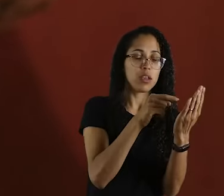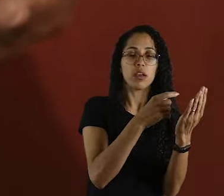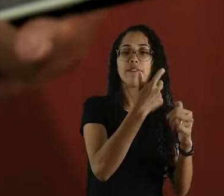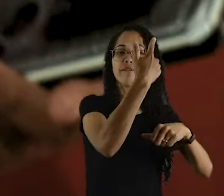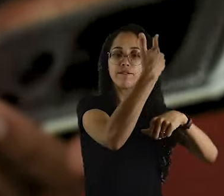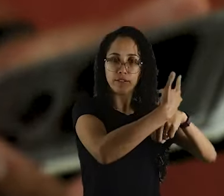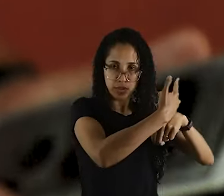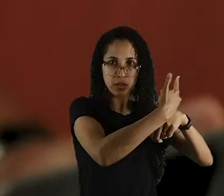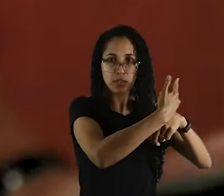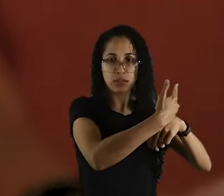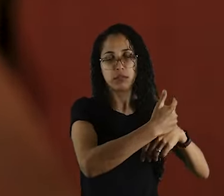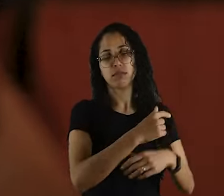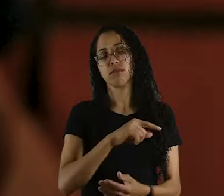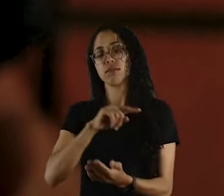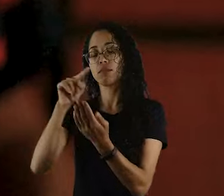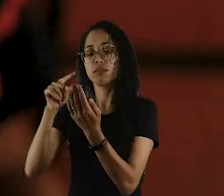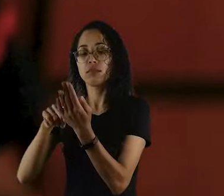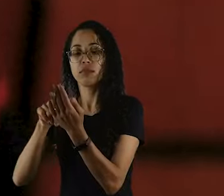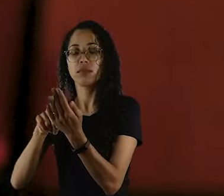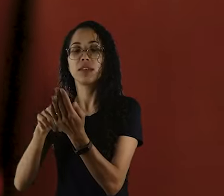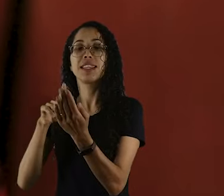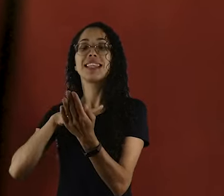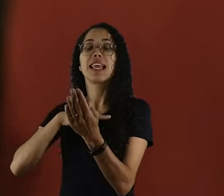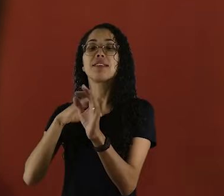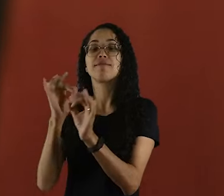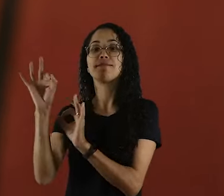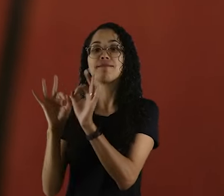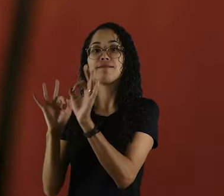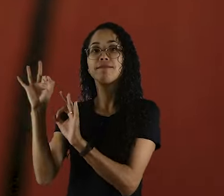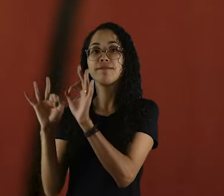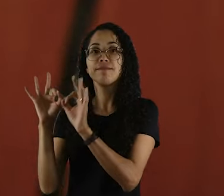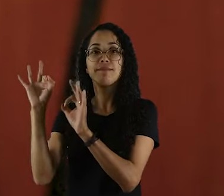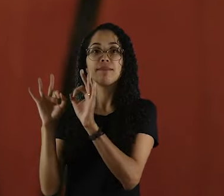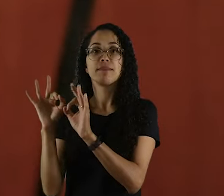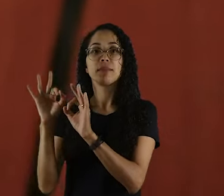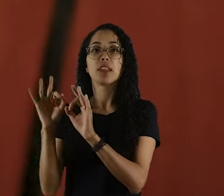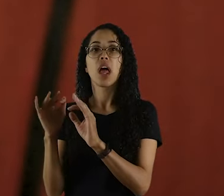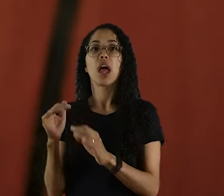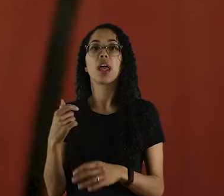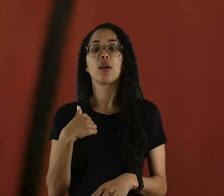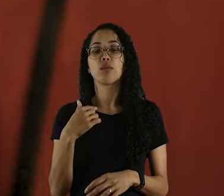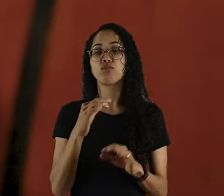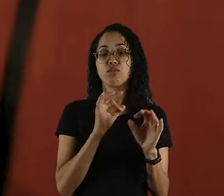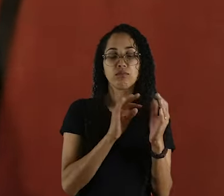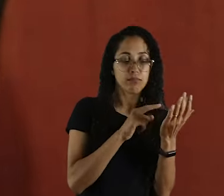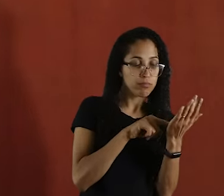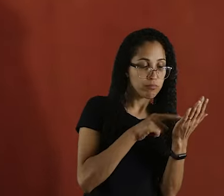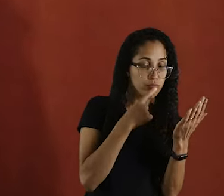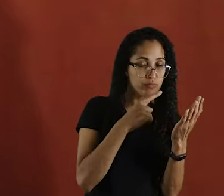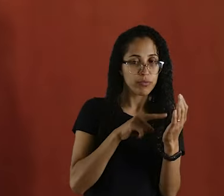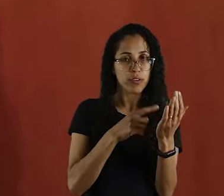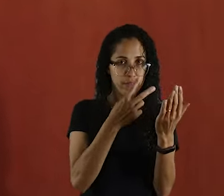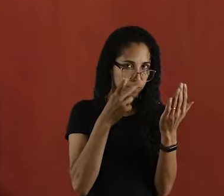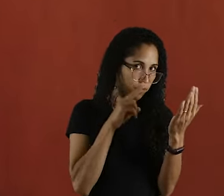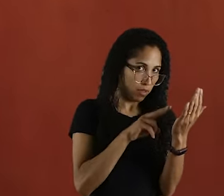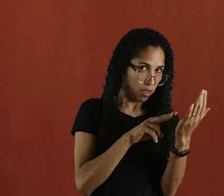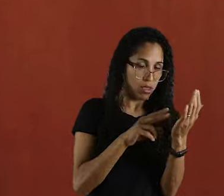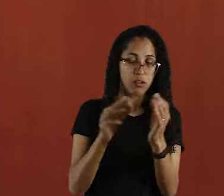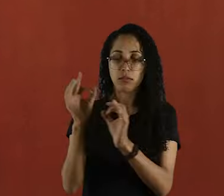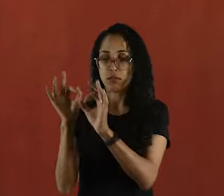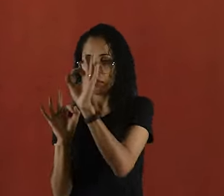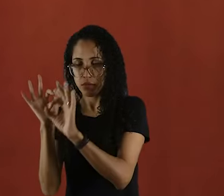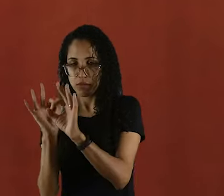e... É, que tem um simulador, né? Tem um simulador, aí eu simulo no outro. Vendo as